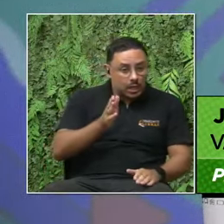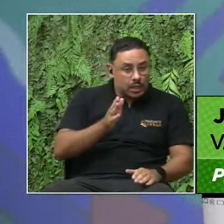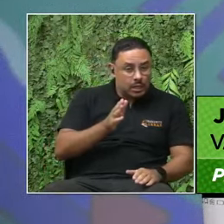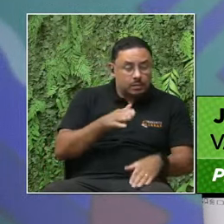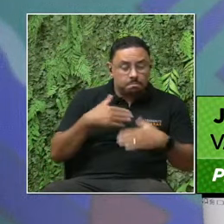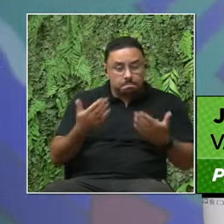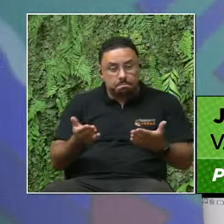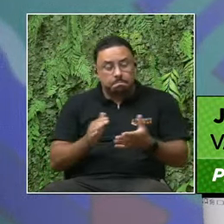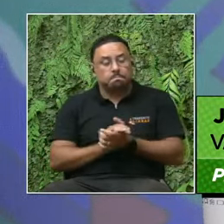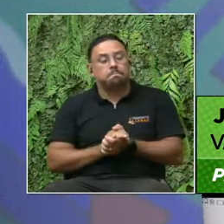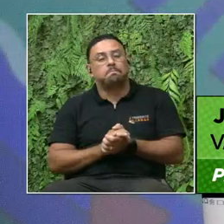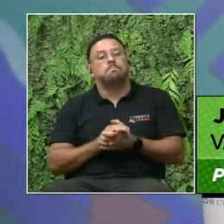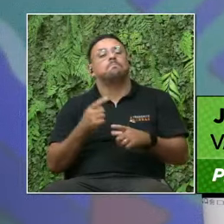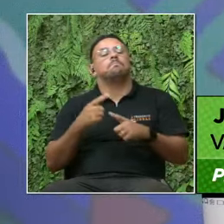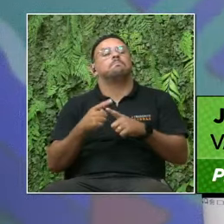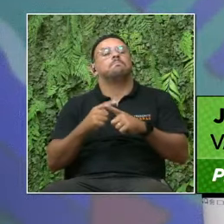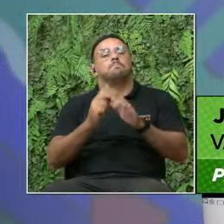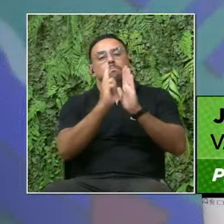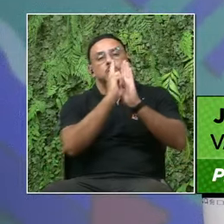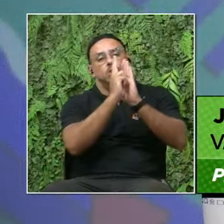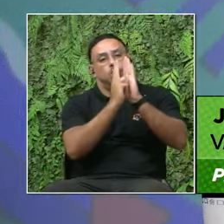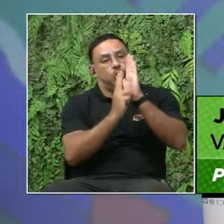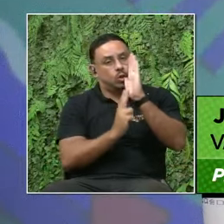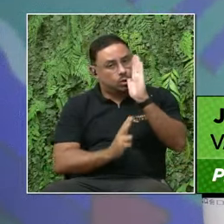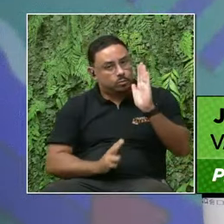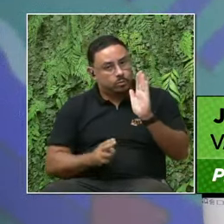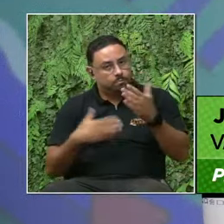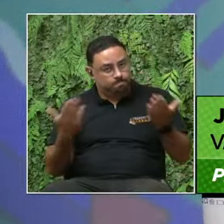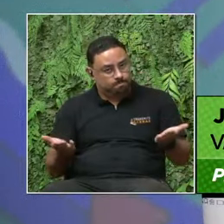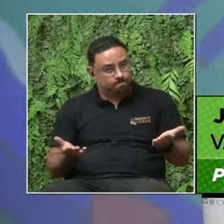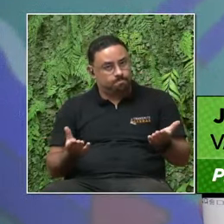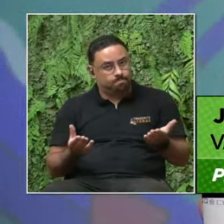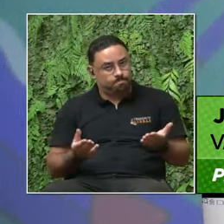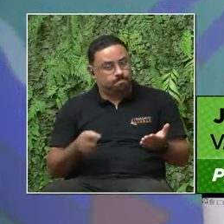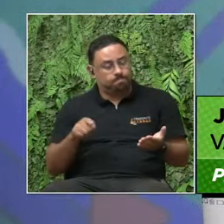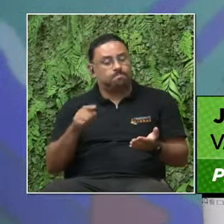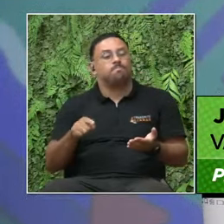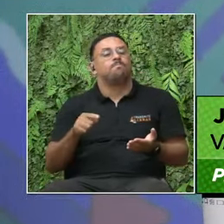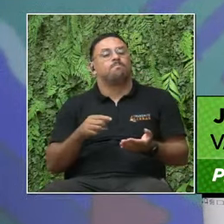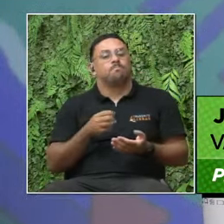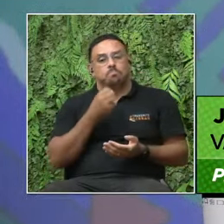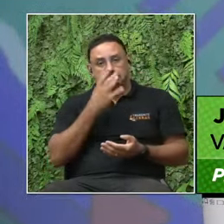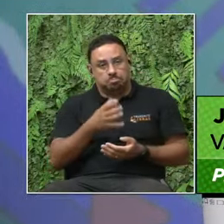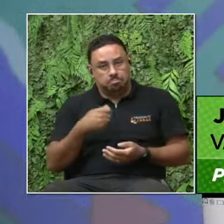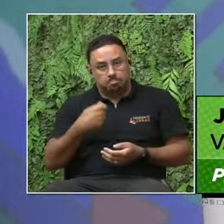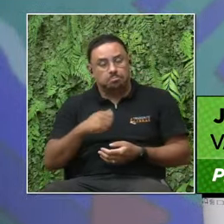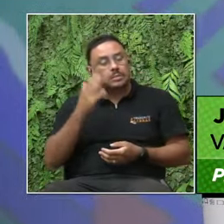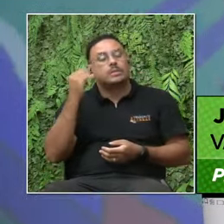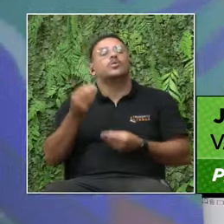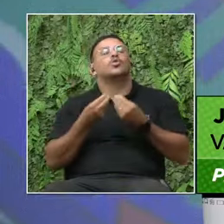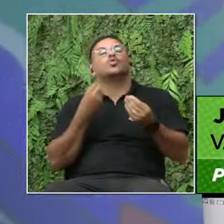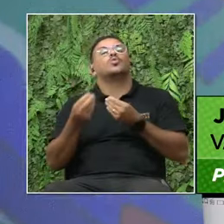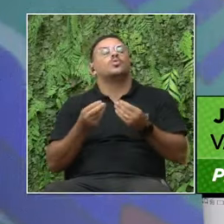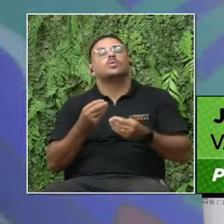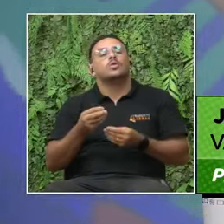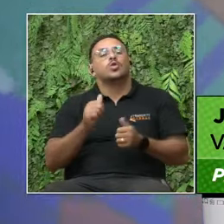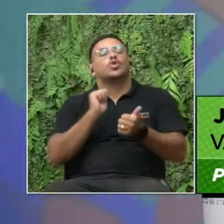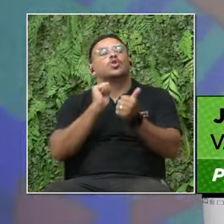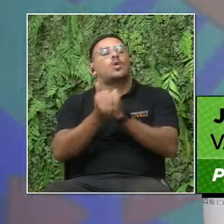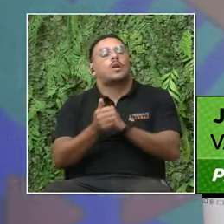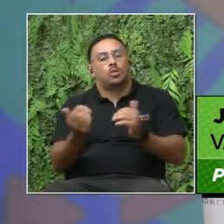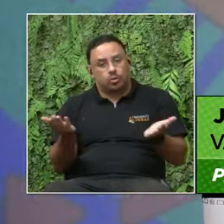ô porque as escalações elas são a cereja do bolo a gente precisa saber quem são os artistas do